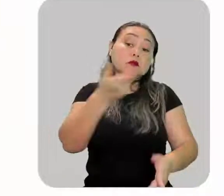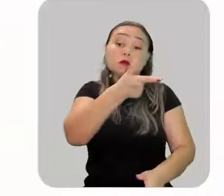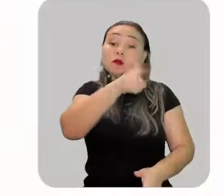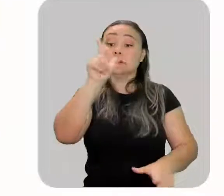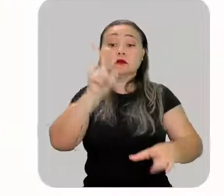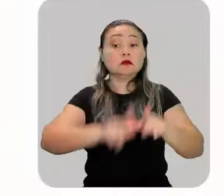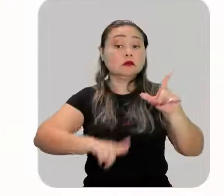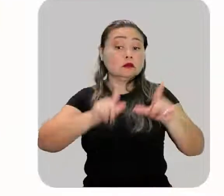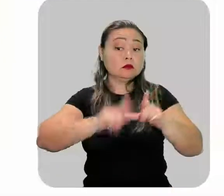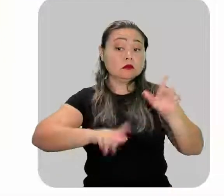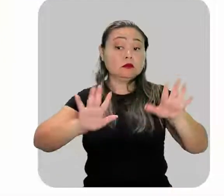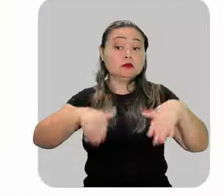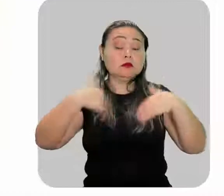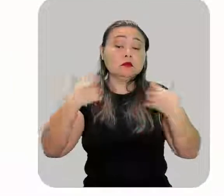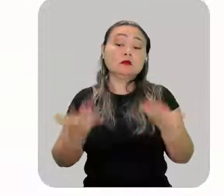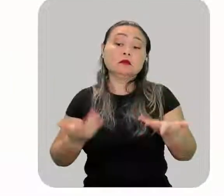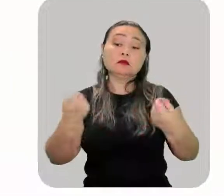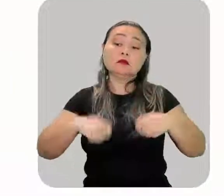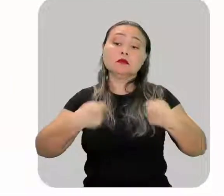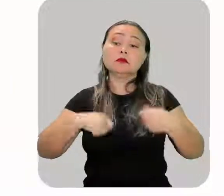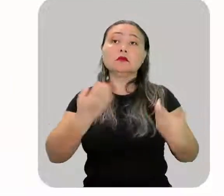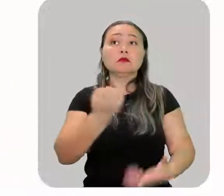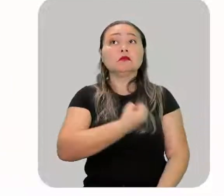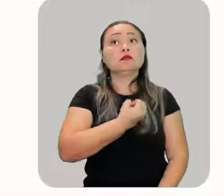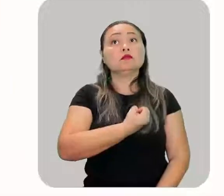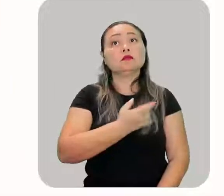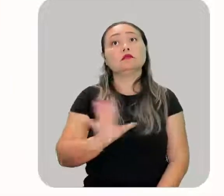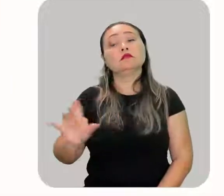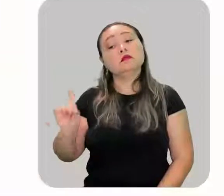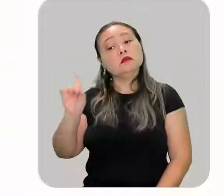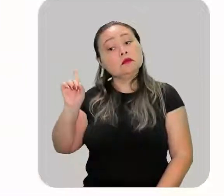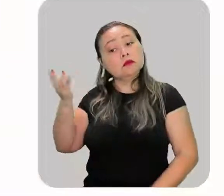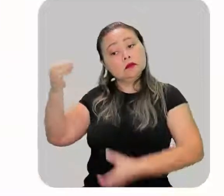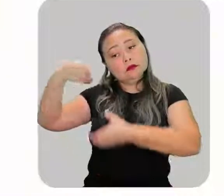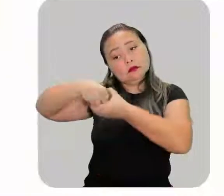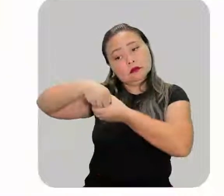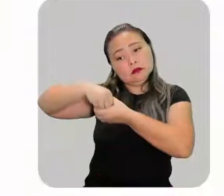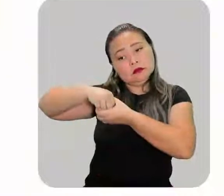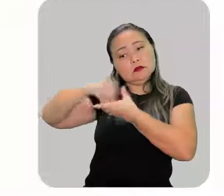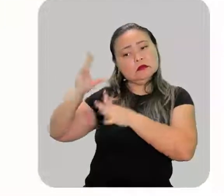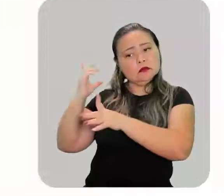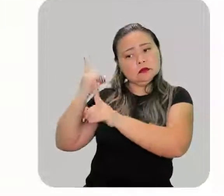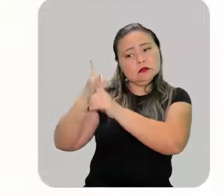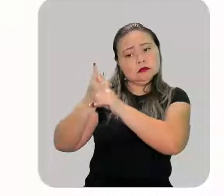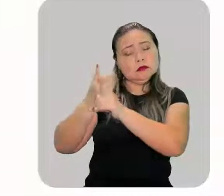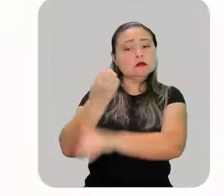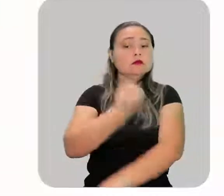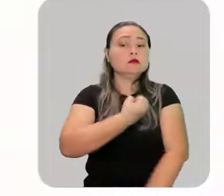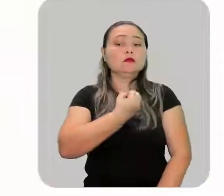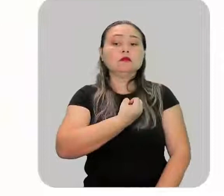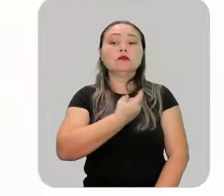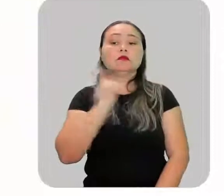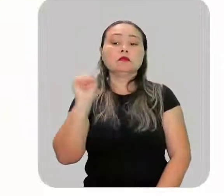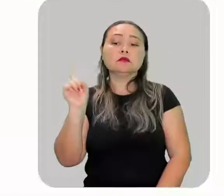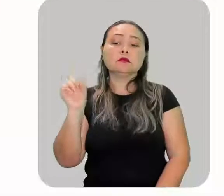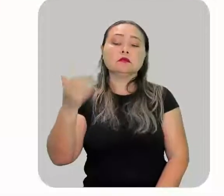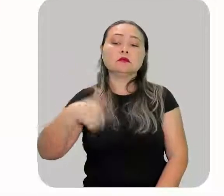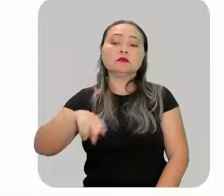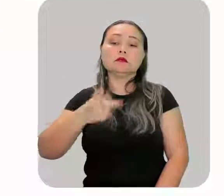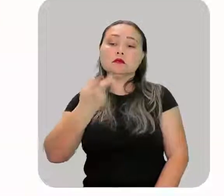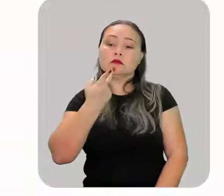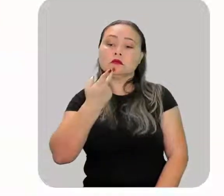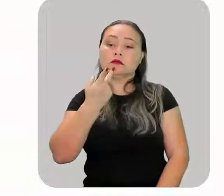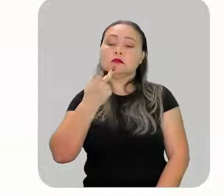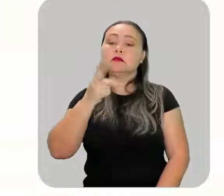outra letra, né? Essa incógnita a gente precisa descobrir o valor dela. E é dentro da descoberta desse valor que a gente fala